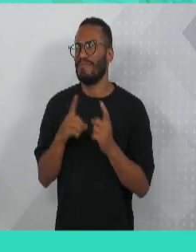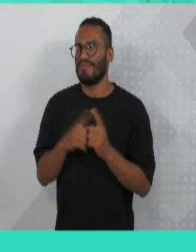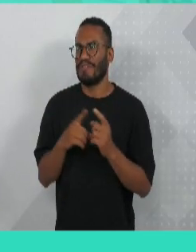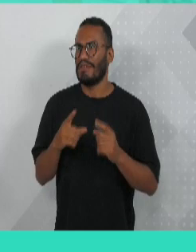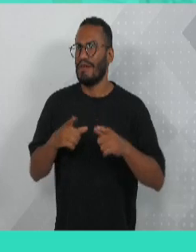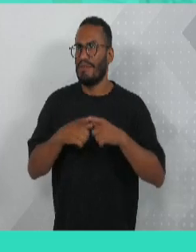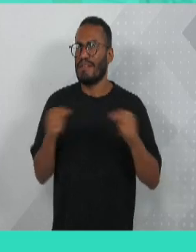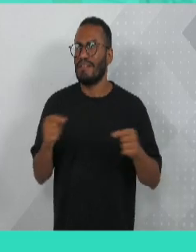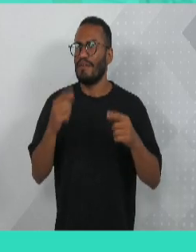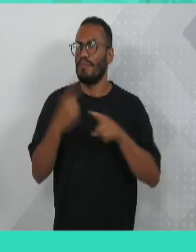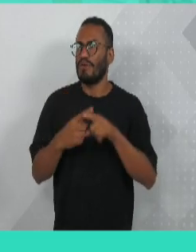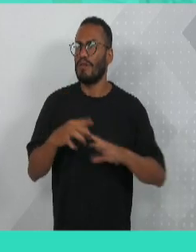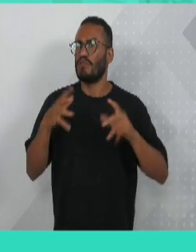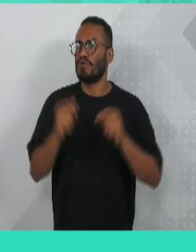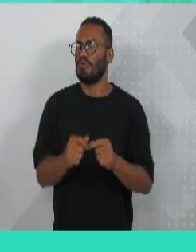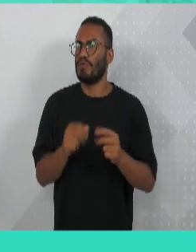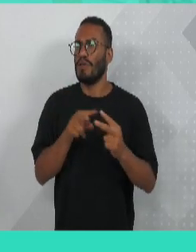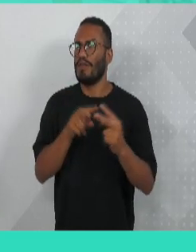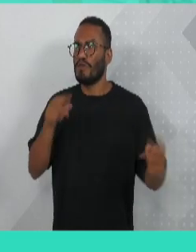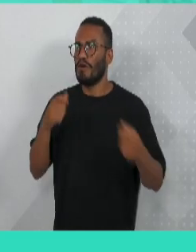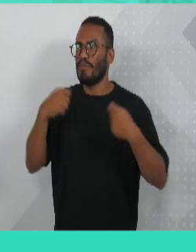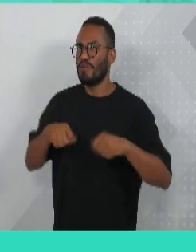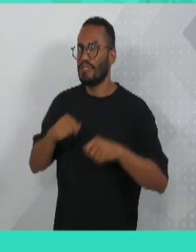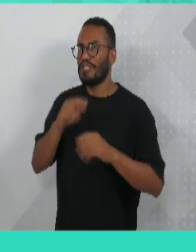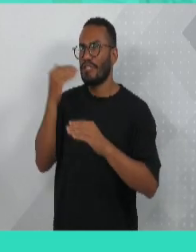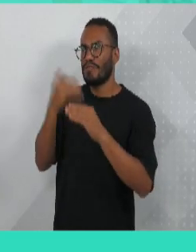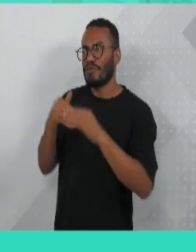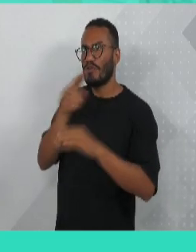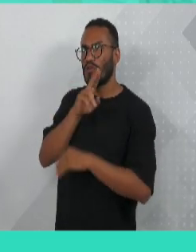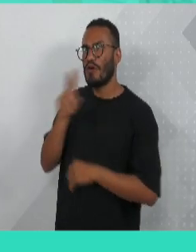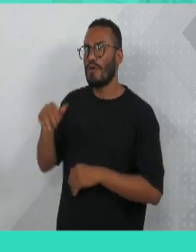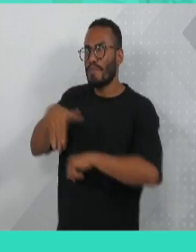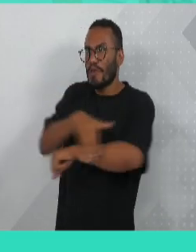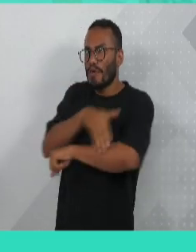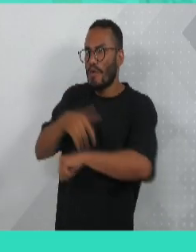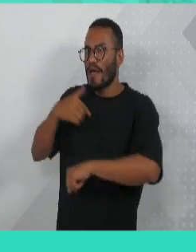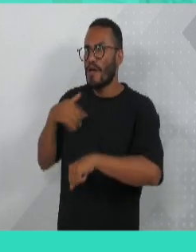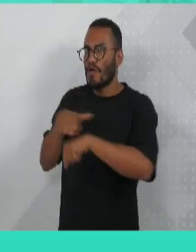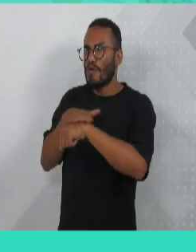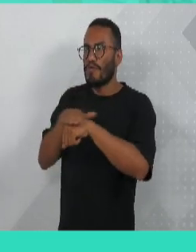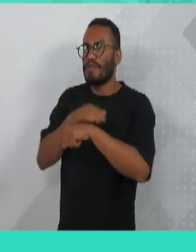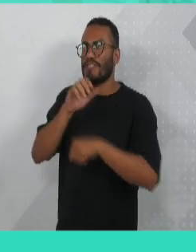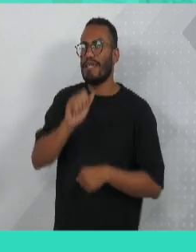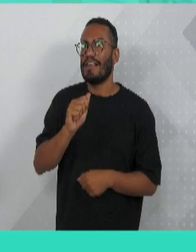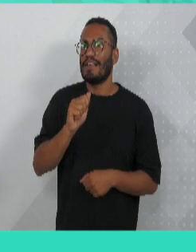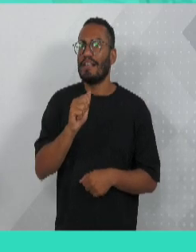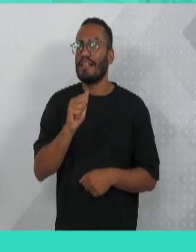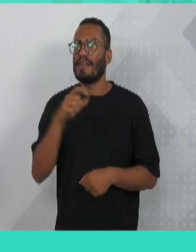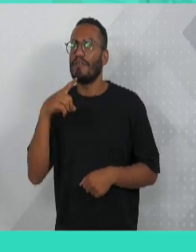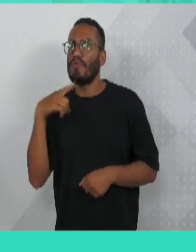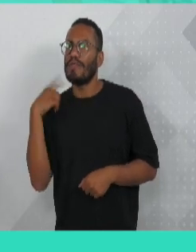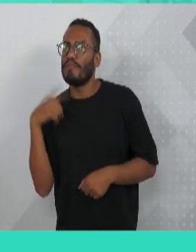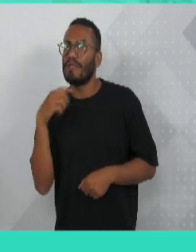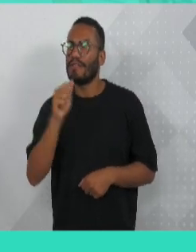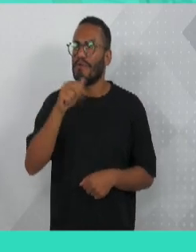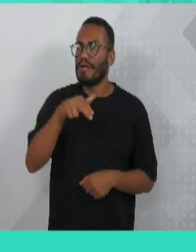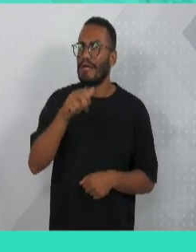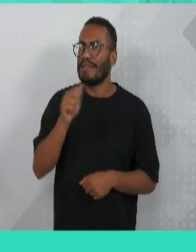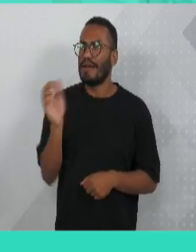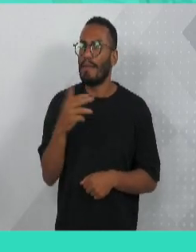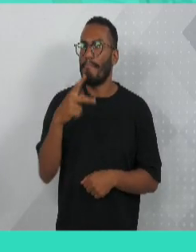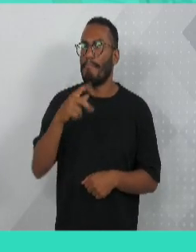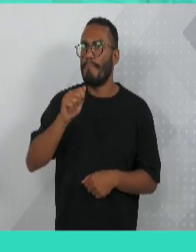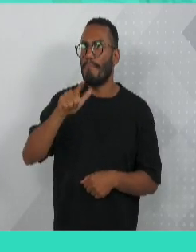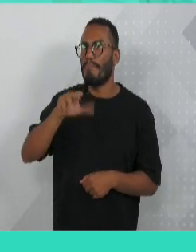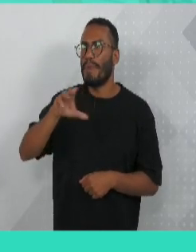hoje é tudo eletrônico tá Podia ter mandado o nome das ruas Falei inclusive com o Adriano não tá aqui com a deputada Ana Paula que daí para